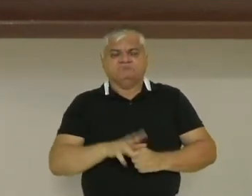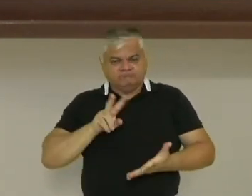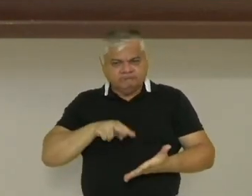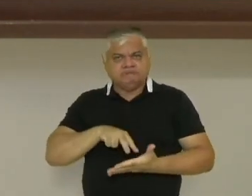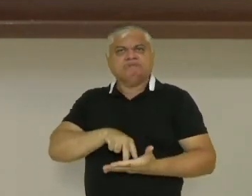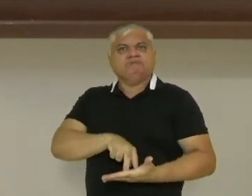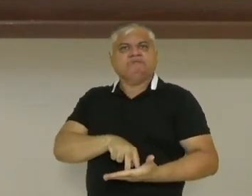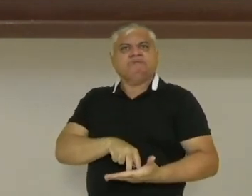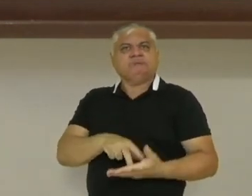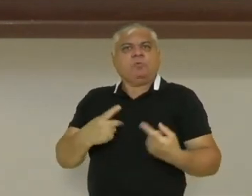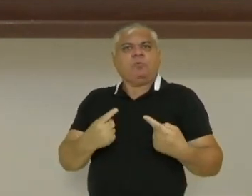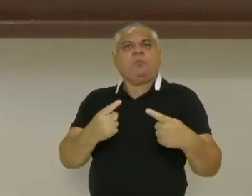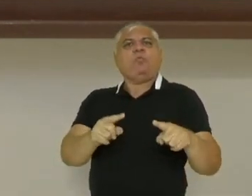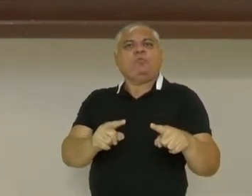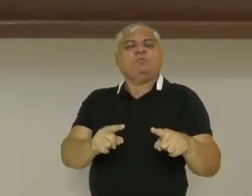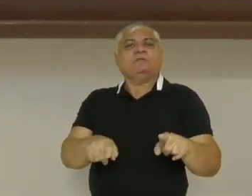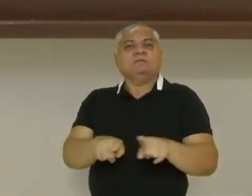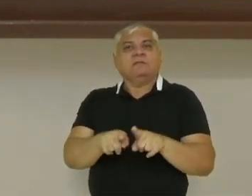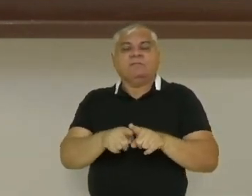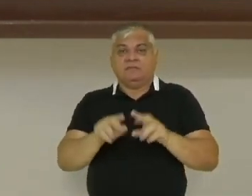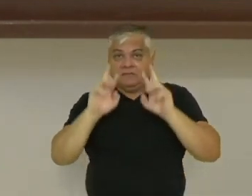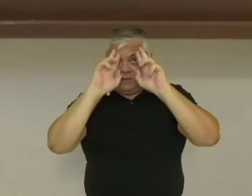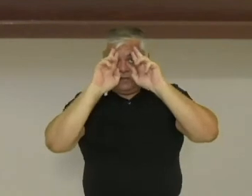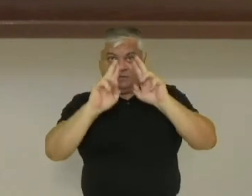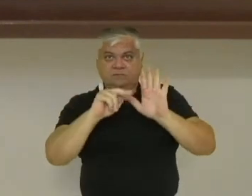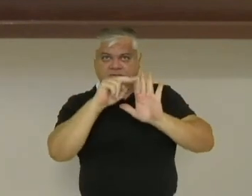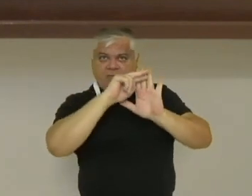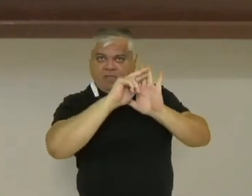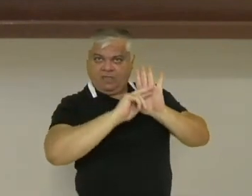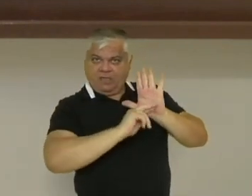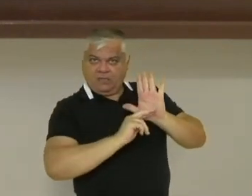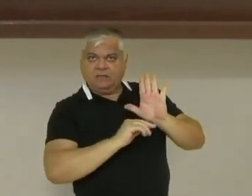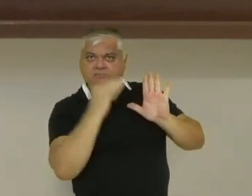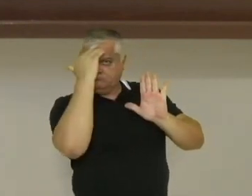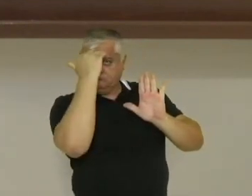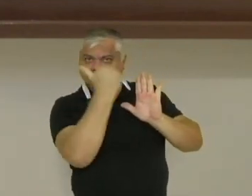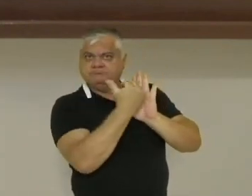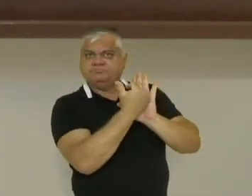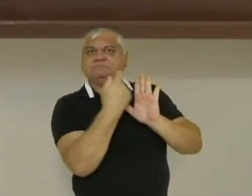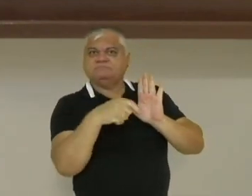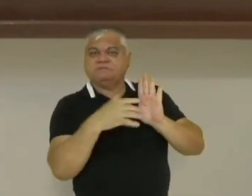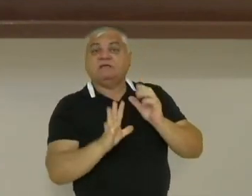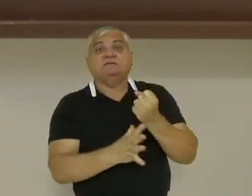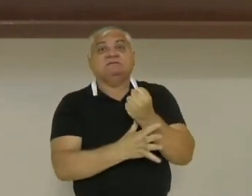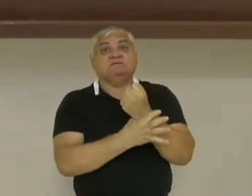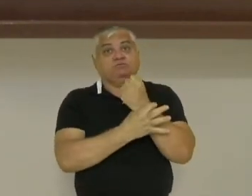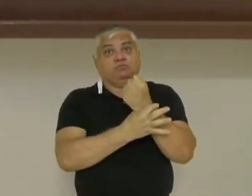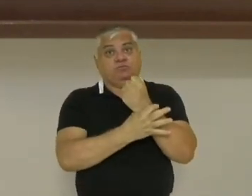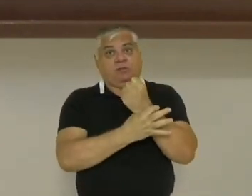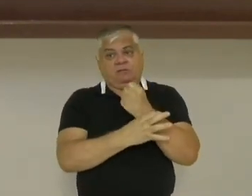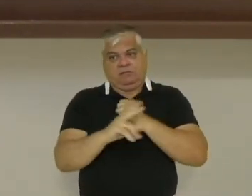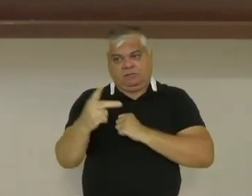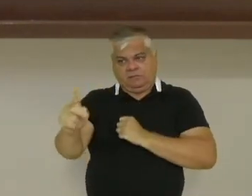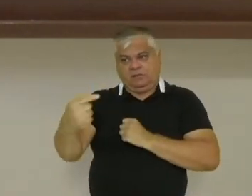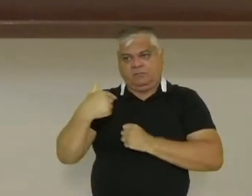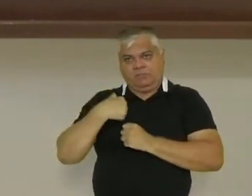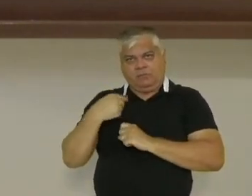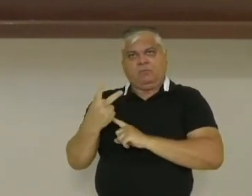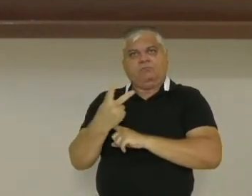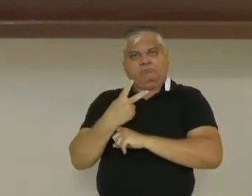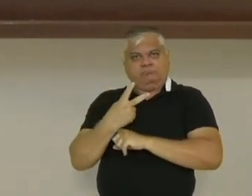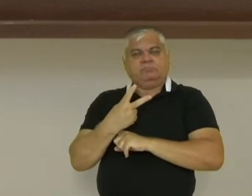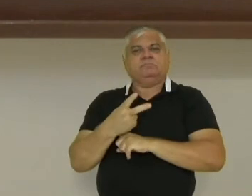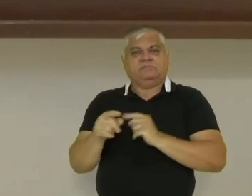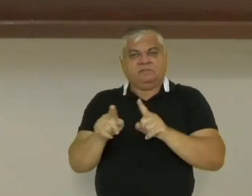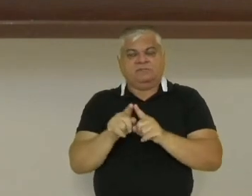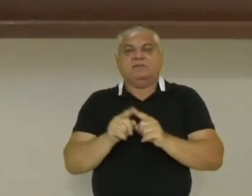ao outro, respeito às regras e, acima de tudo, assegurar a segurança do colega durante as atividades. Então, acesse o